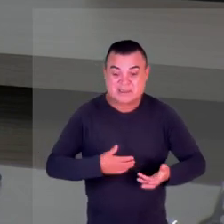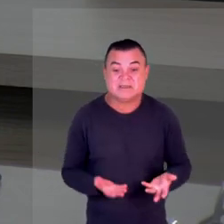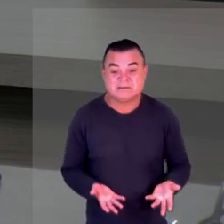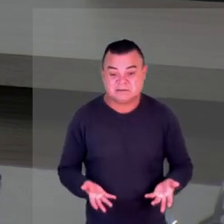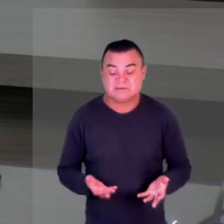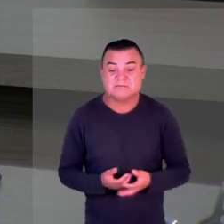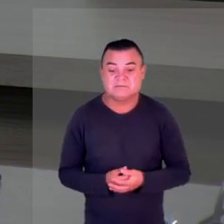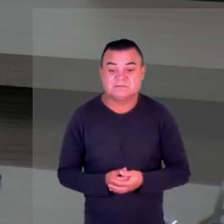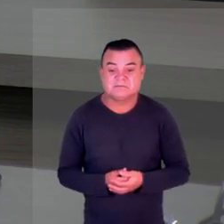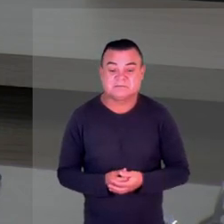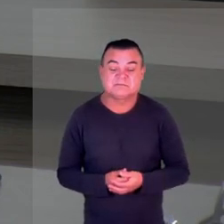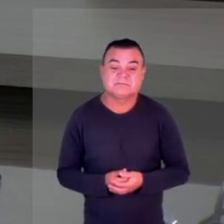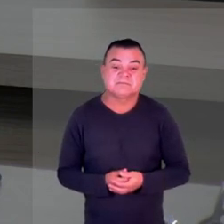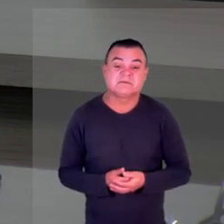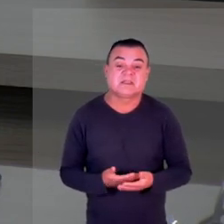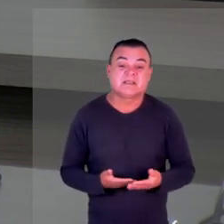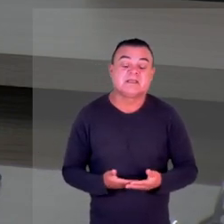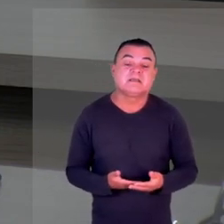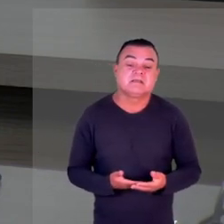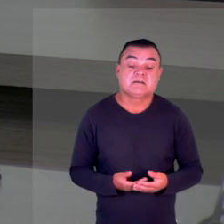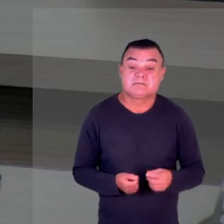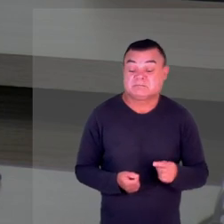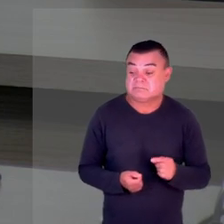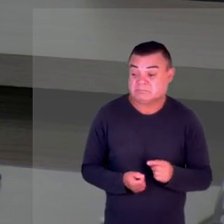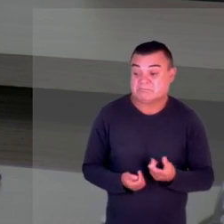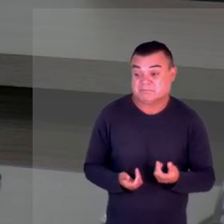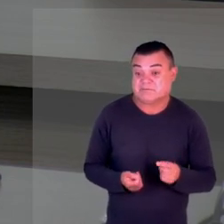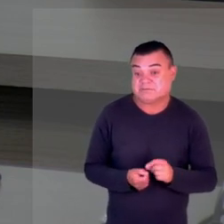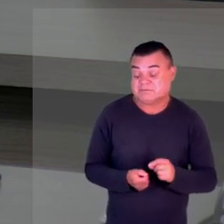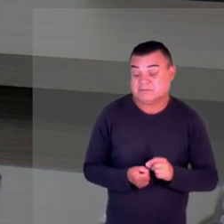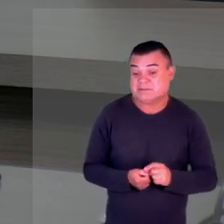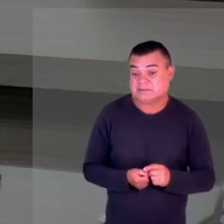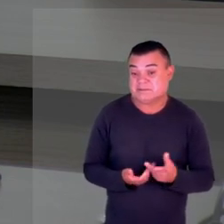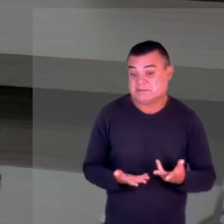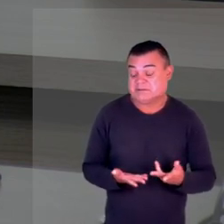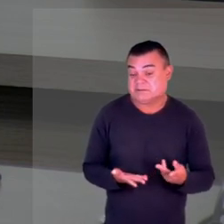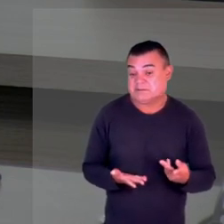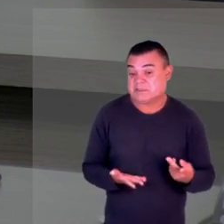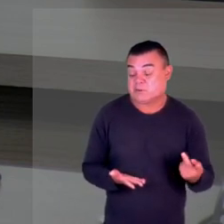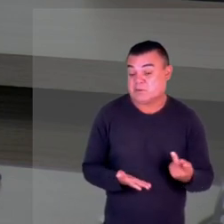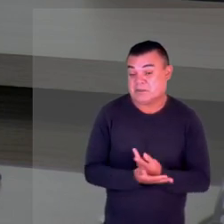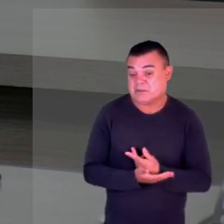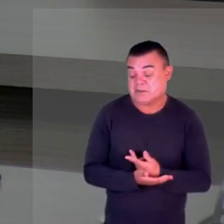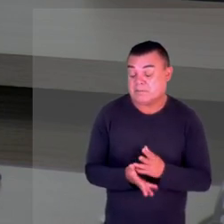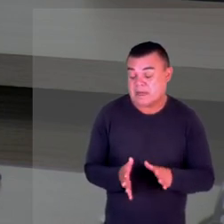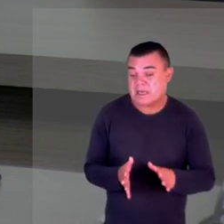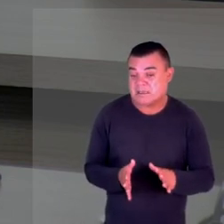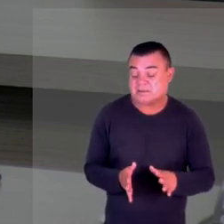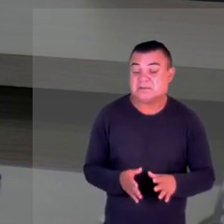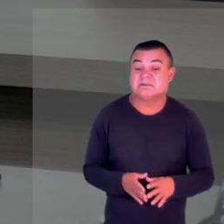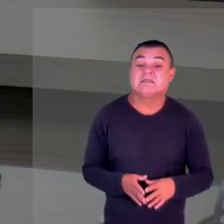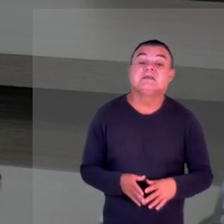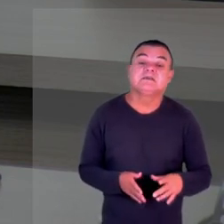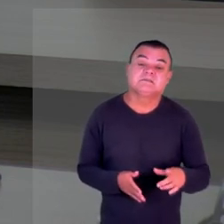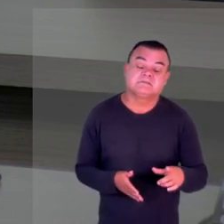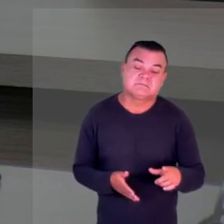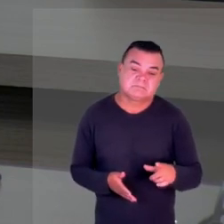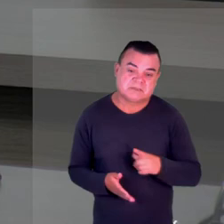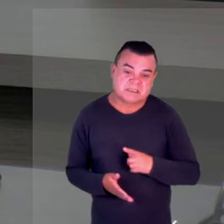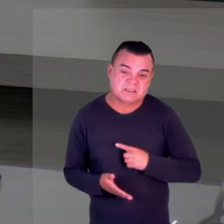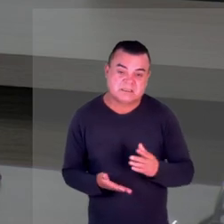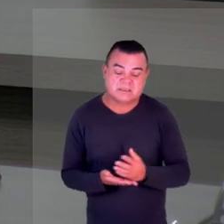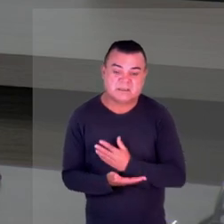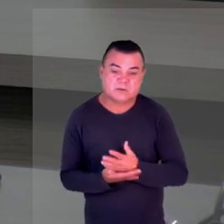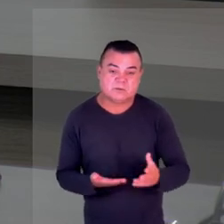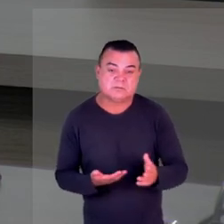que que faz isso acontecer mas se existem essas iniciativas enfim legislativas ou do executivo